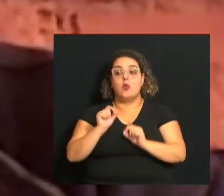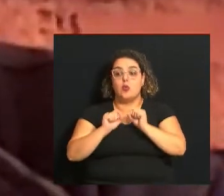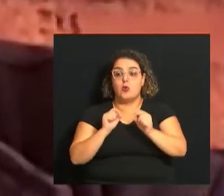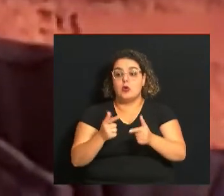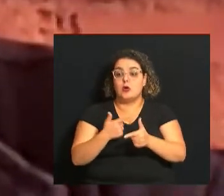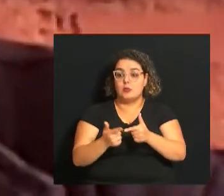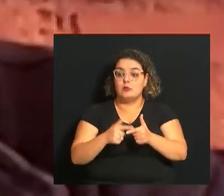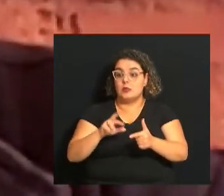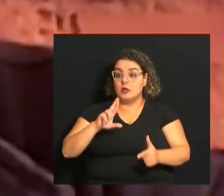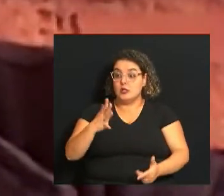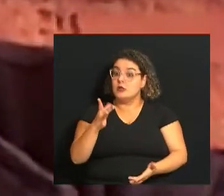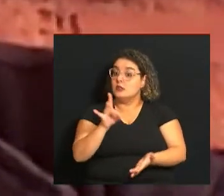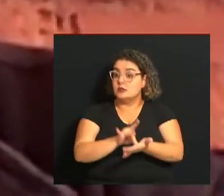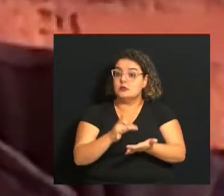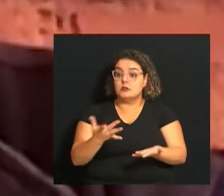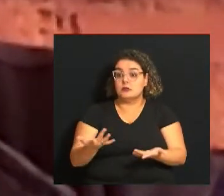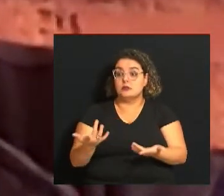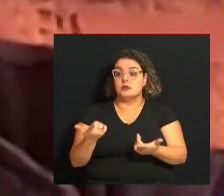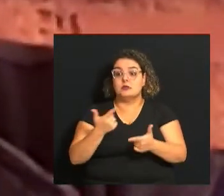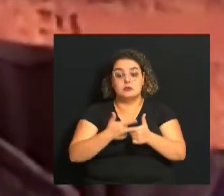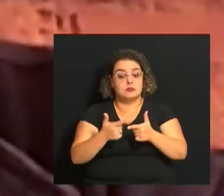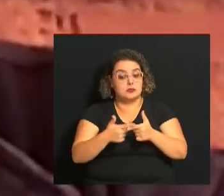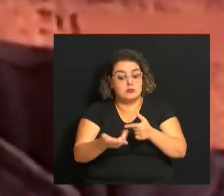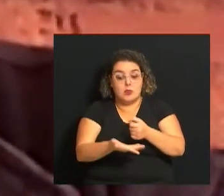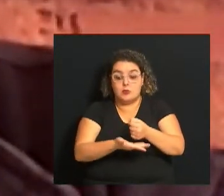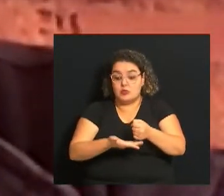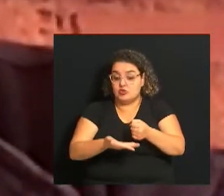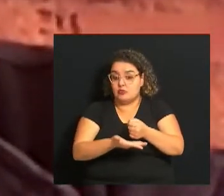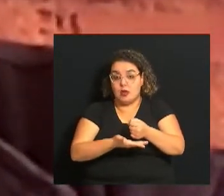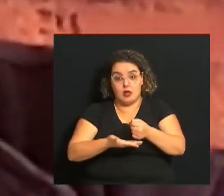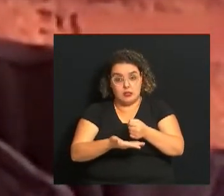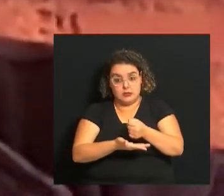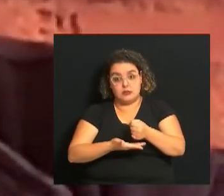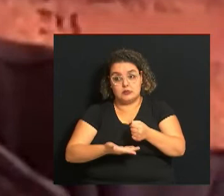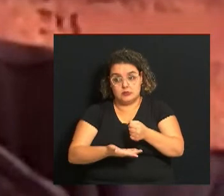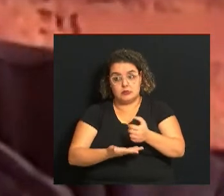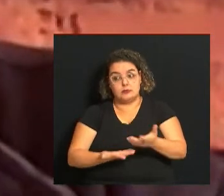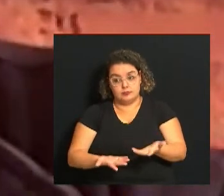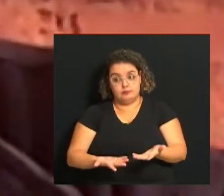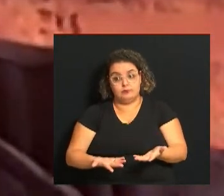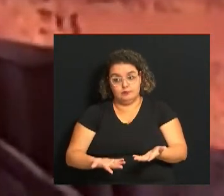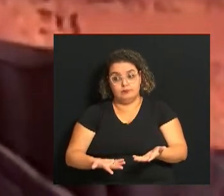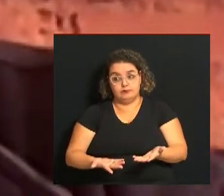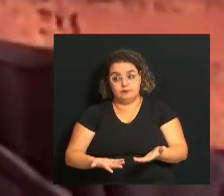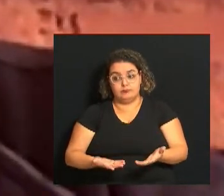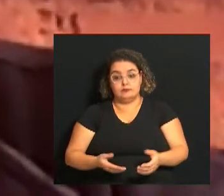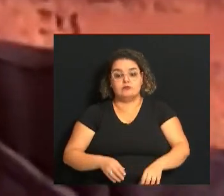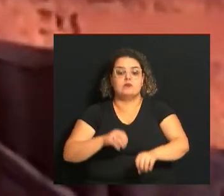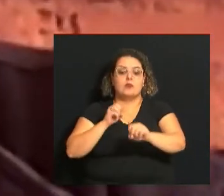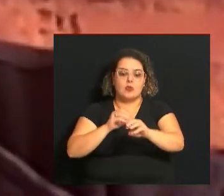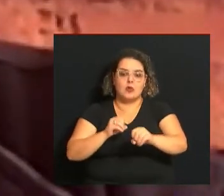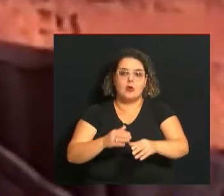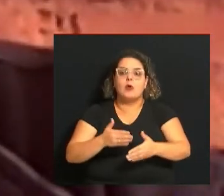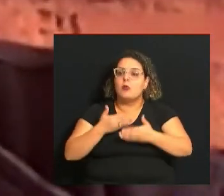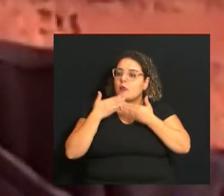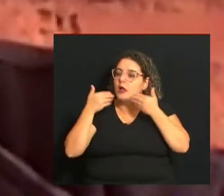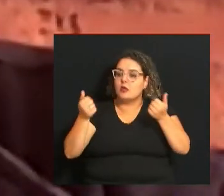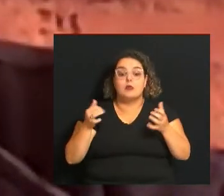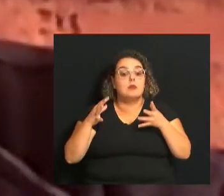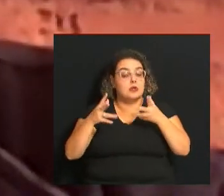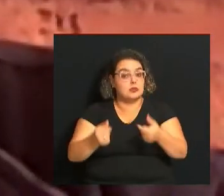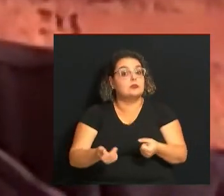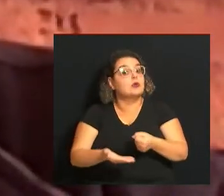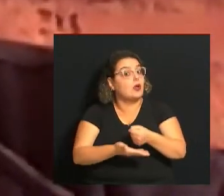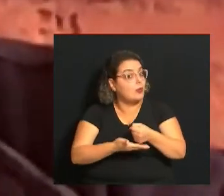sinceramente, são os problemas de base, né? É fazer com que, de fato, a educação possa se tornar melhor para tudo, porque isso é a base do